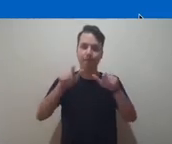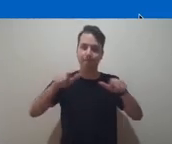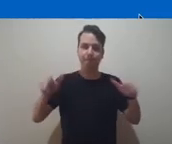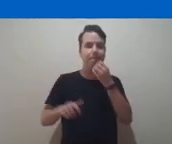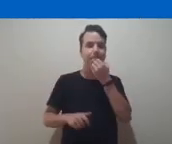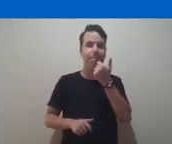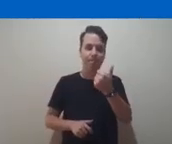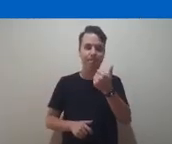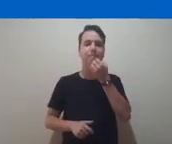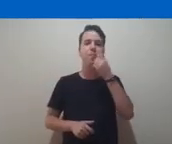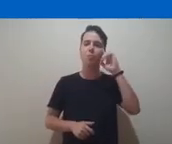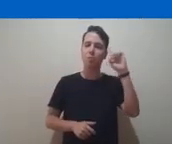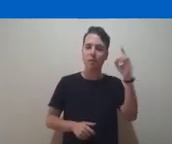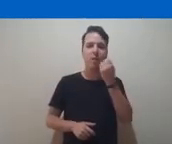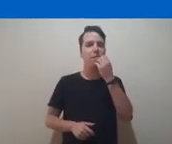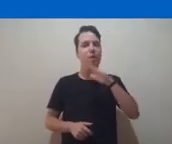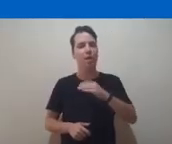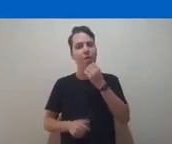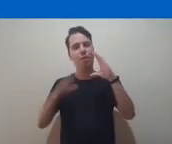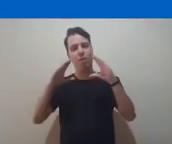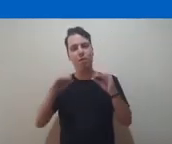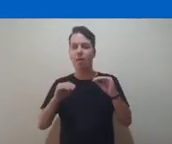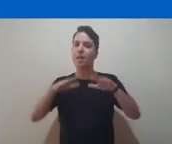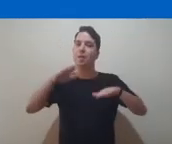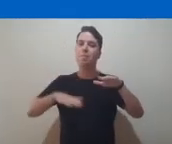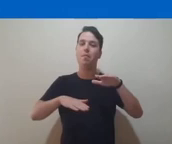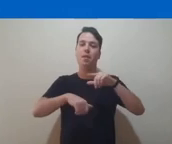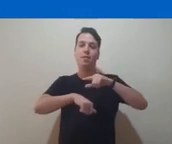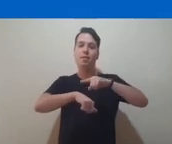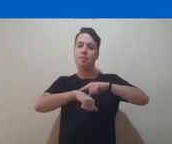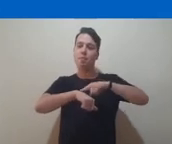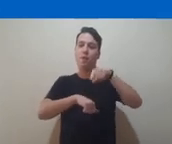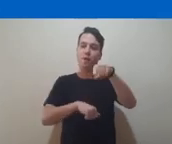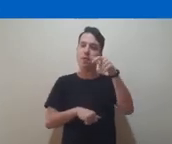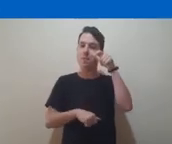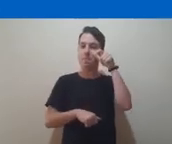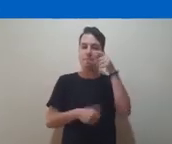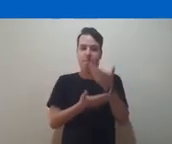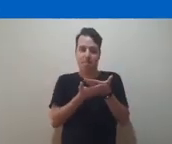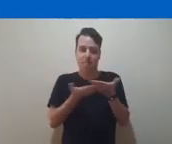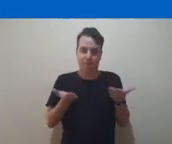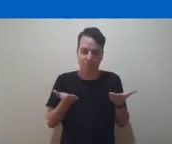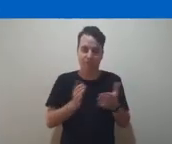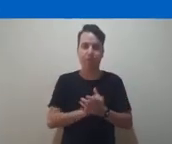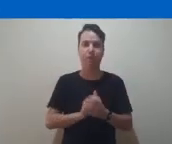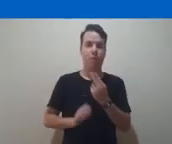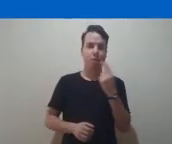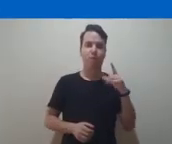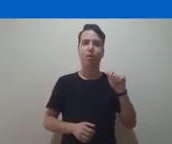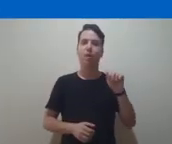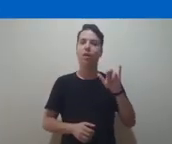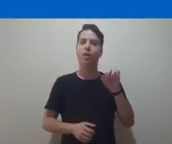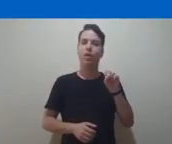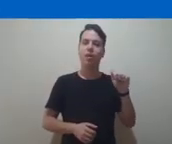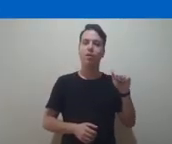Olá, pessoal, tudo bem? Bom dia, boa tarde ou boa noite a todos, depende do horário que vocês estiverem assistindo essa aula.